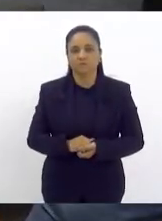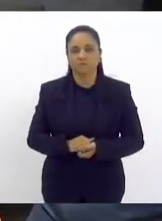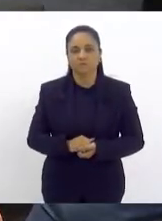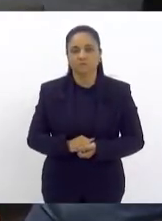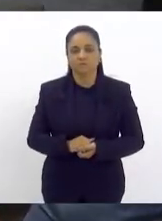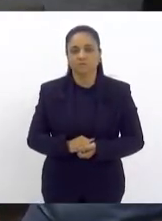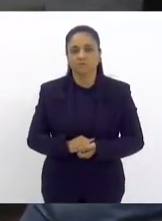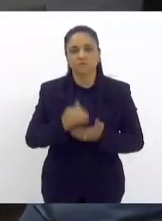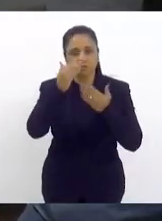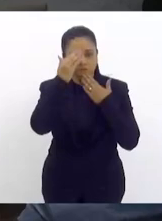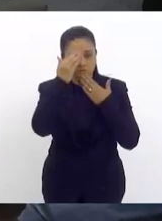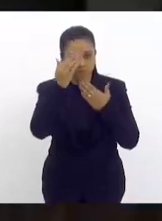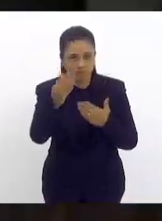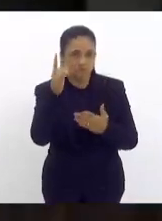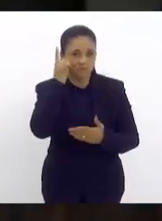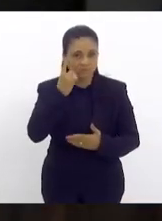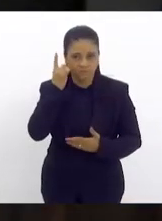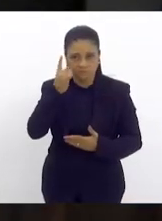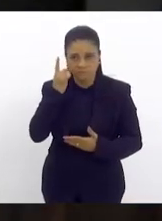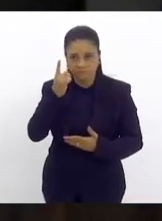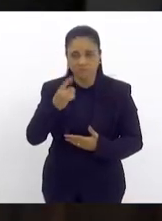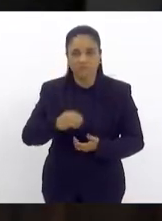Muito obrigado